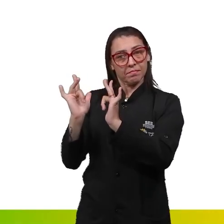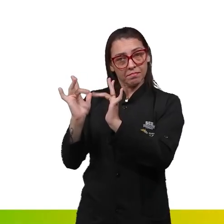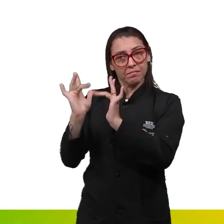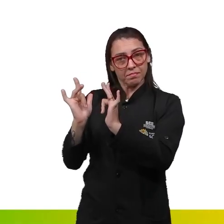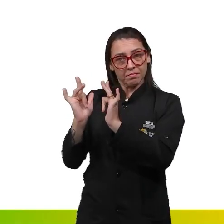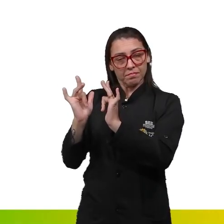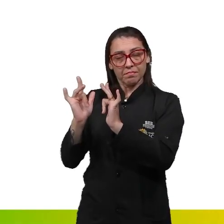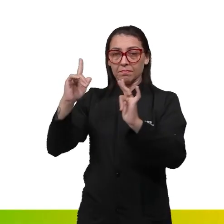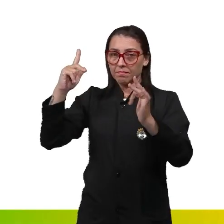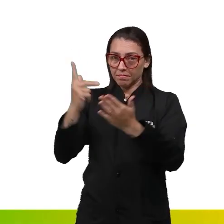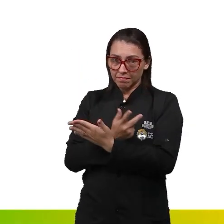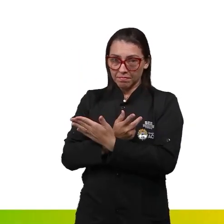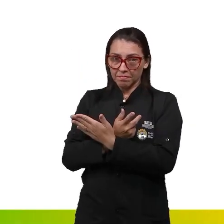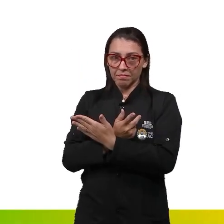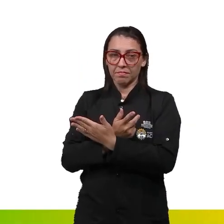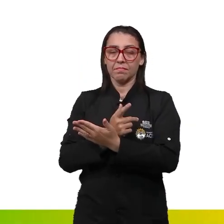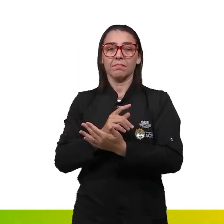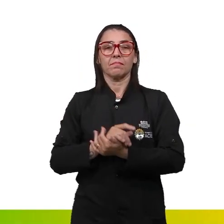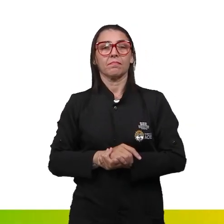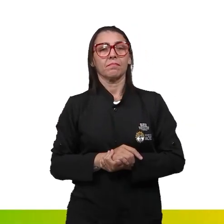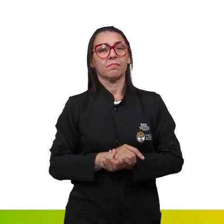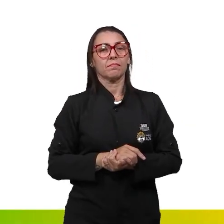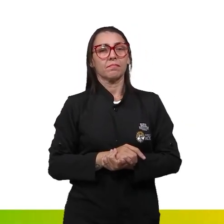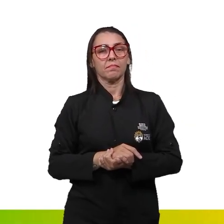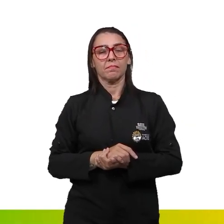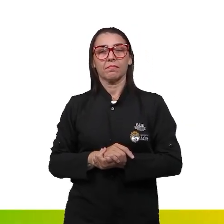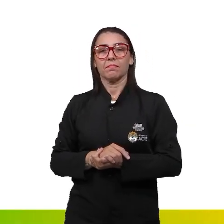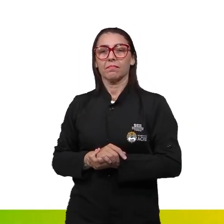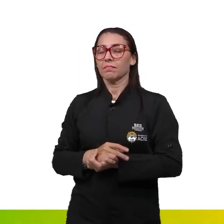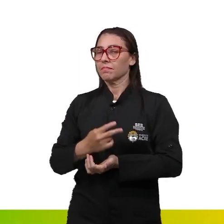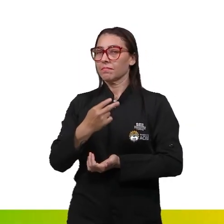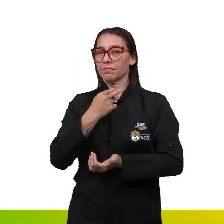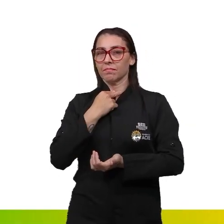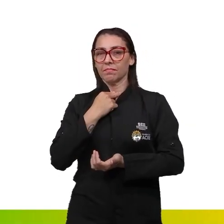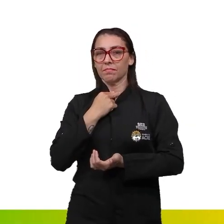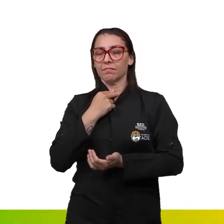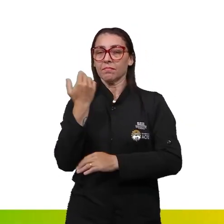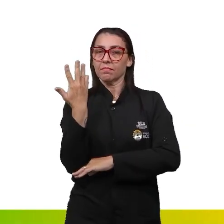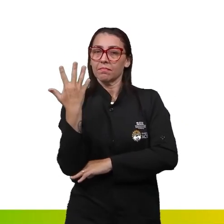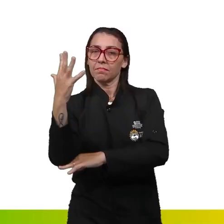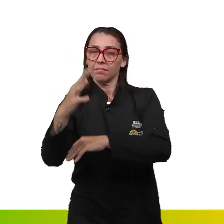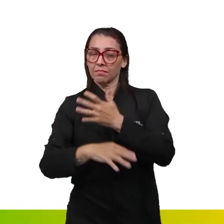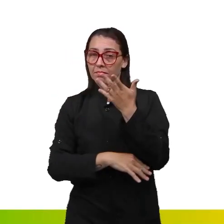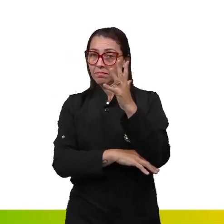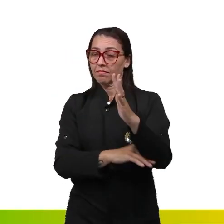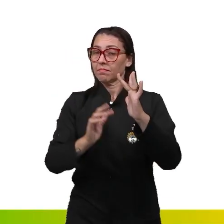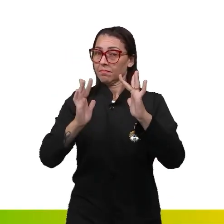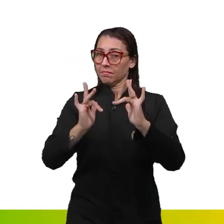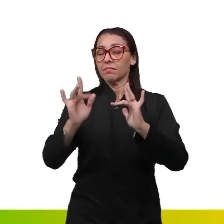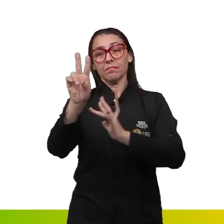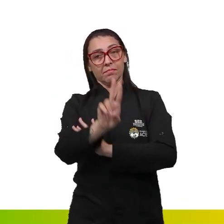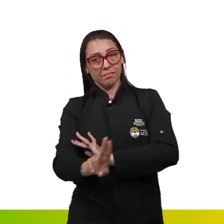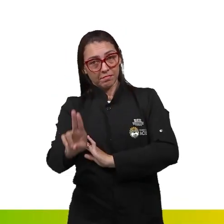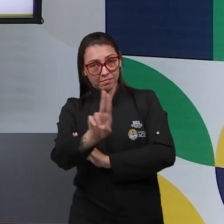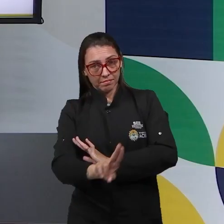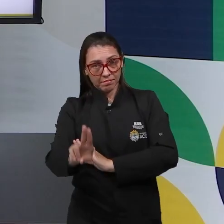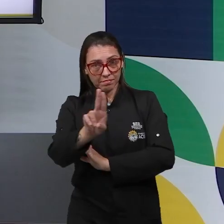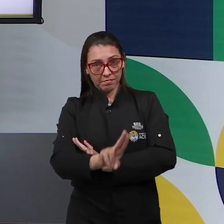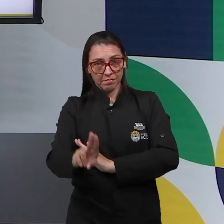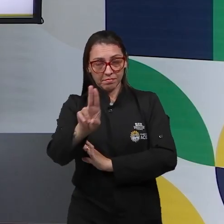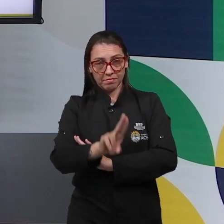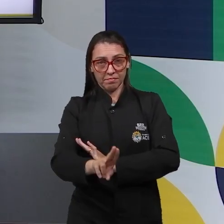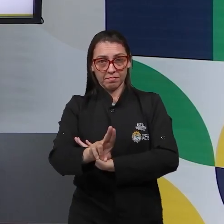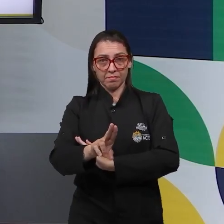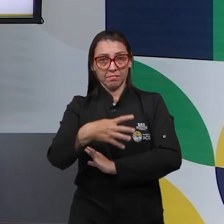namoradinho? Tá errado, né? Não pode ir para o mato com o namoradinho. A floresta diz, a floresta é para ser utilizada